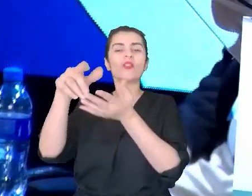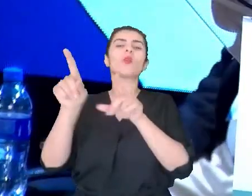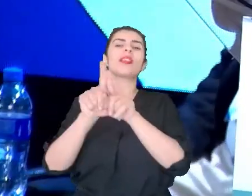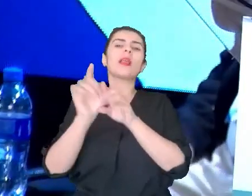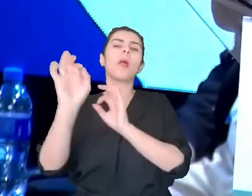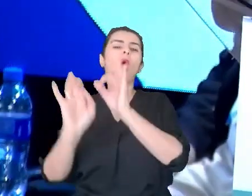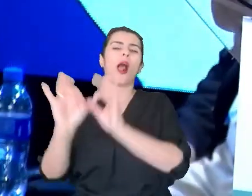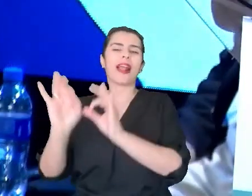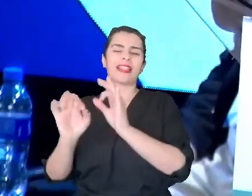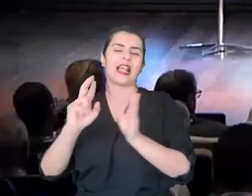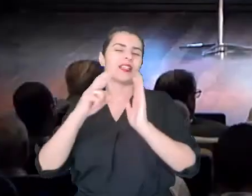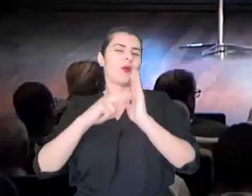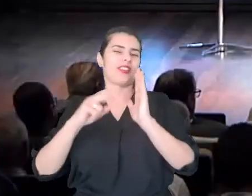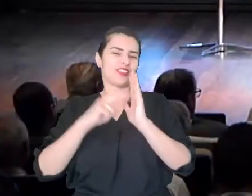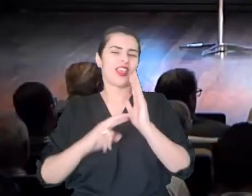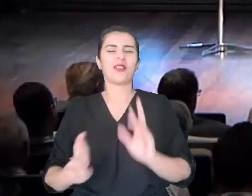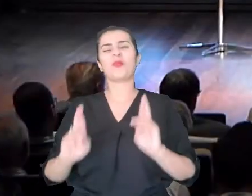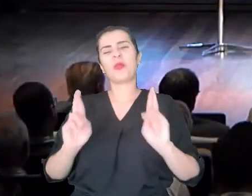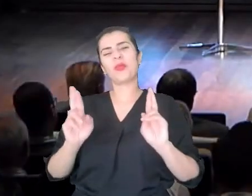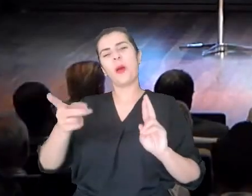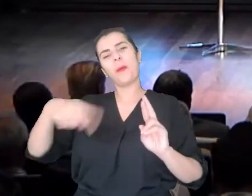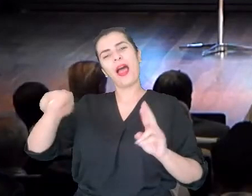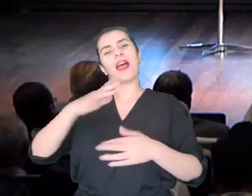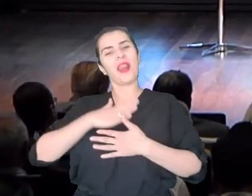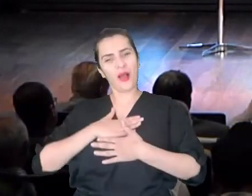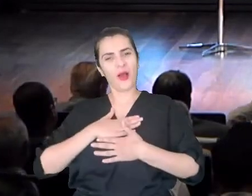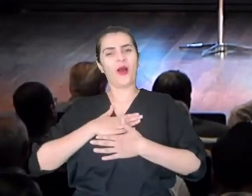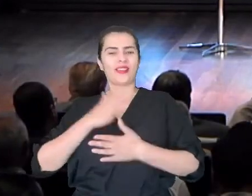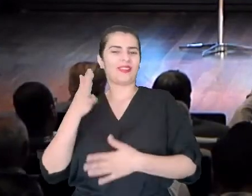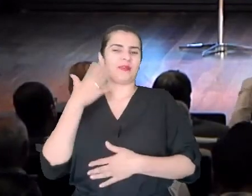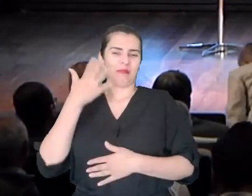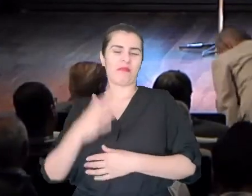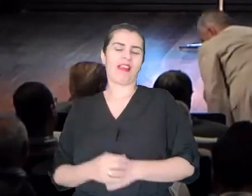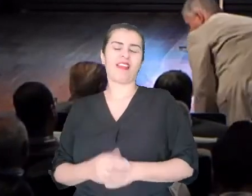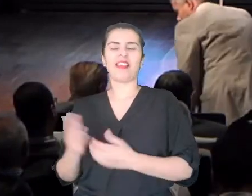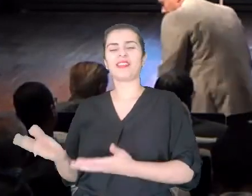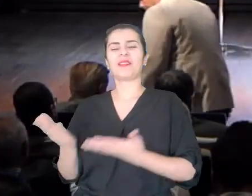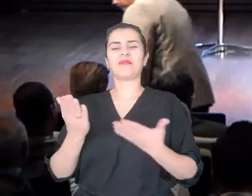um bom aproveitamento. Ana, fica a palavra com você.